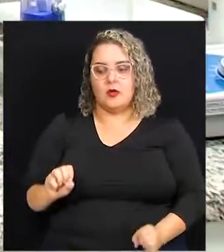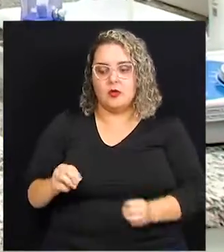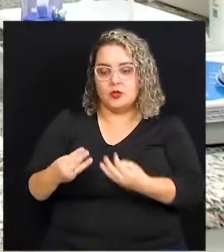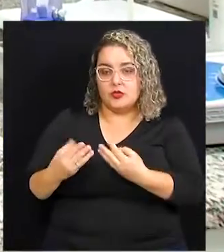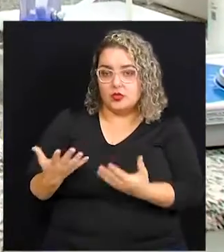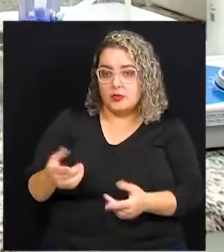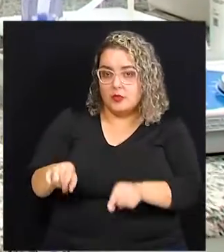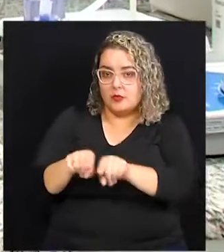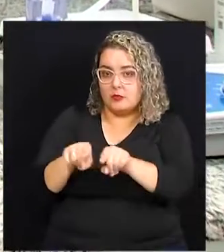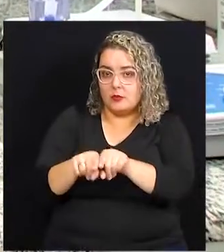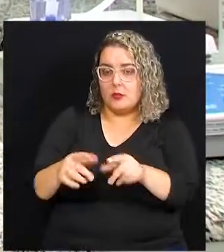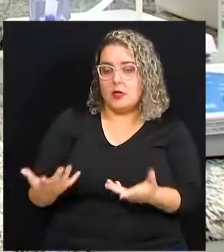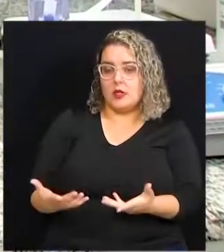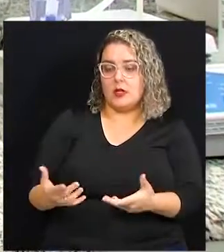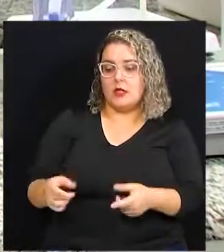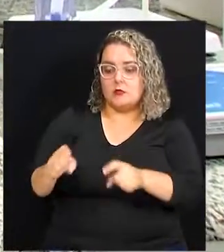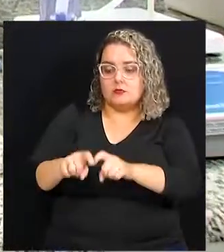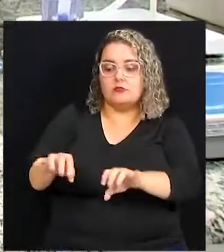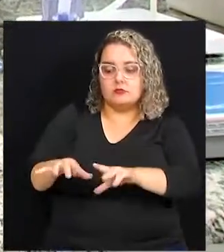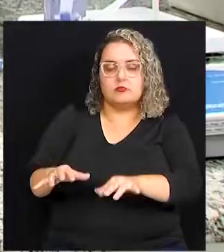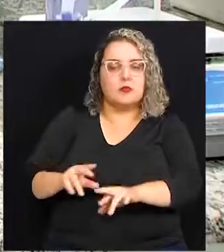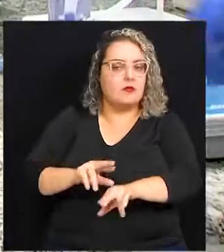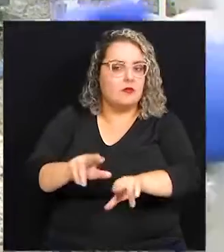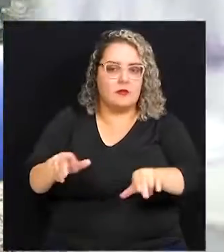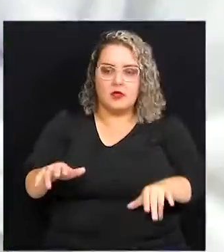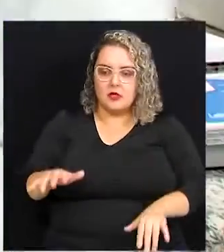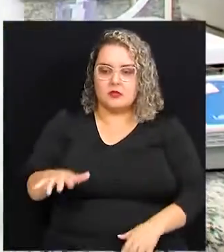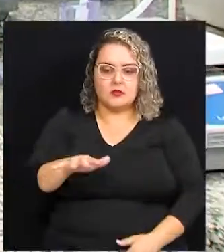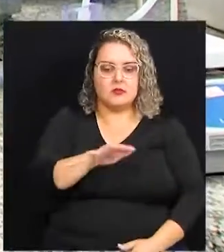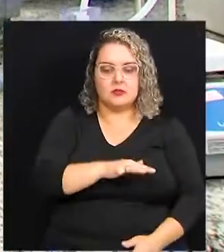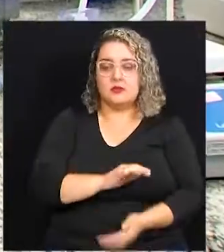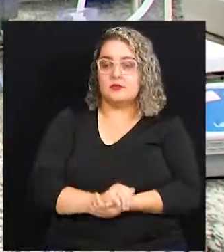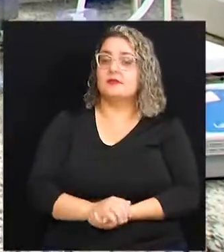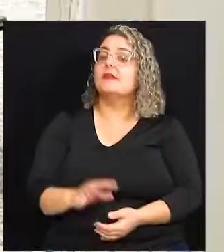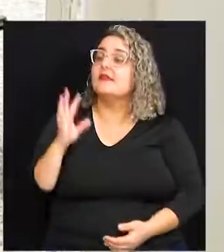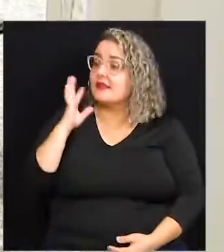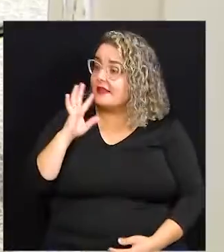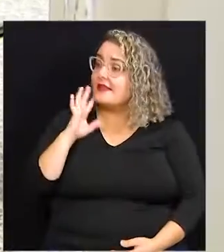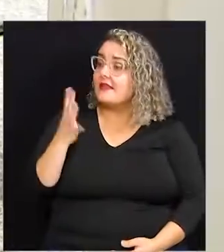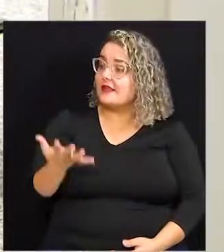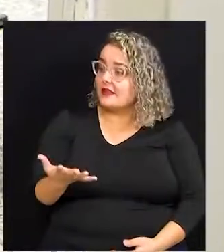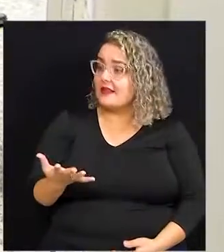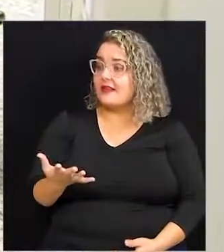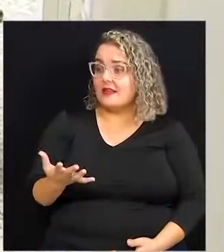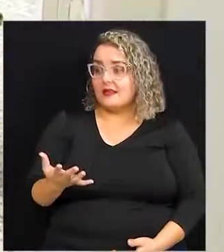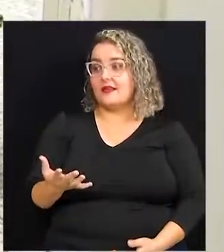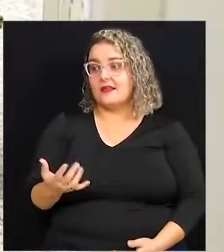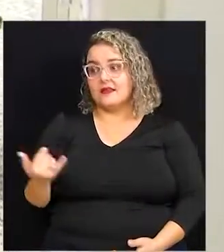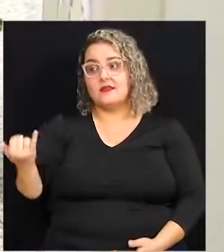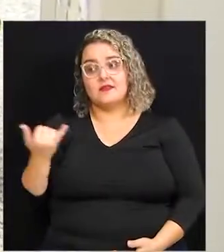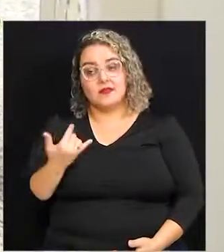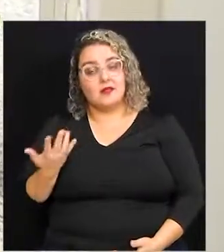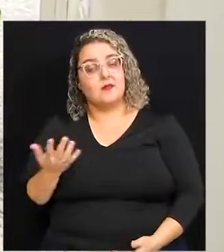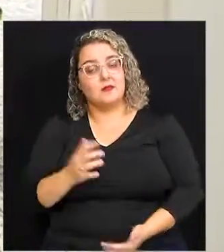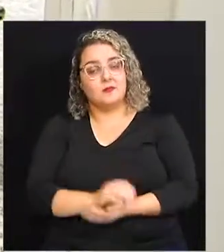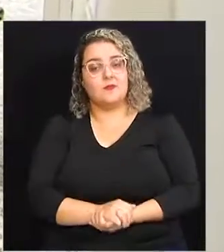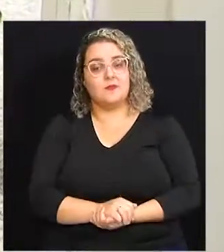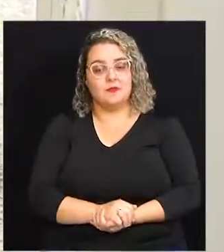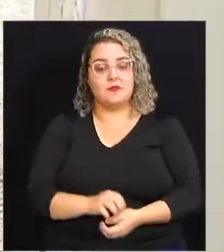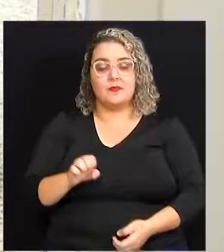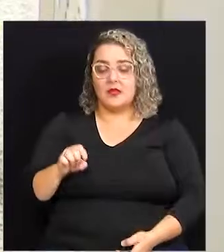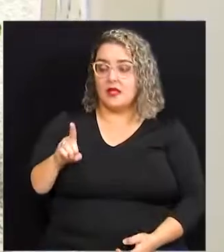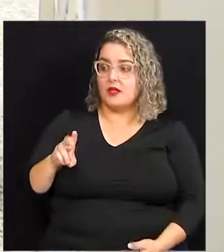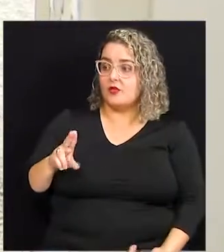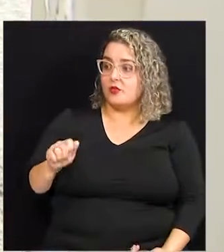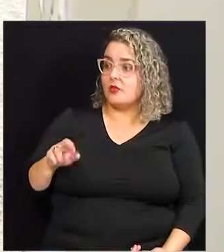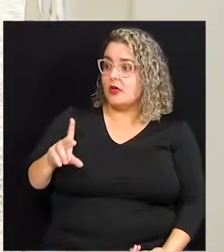aqui esses dias, que era com mais computacional, então aqui tem para todas as áreas, assim. Olha só que interessante o que você falou,